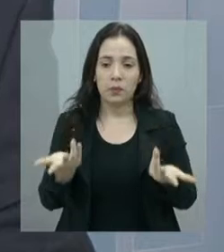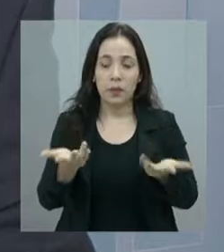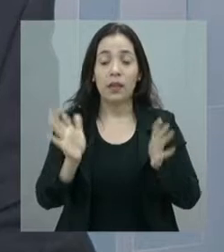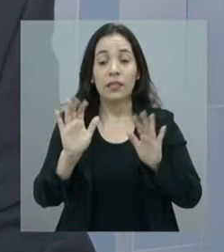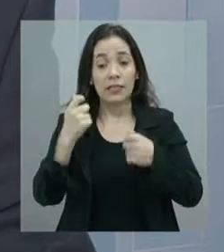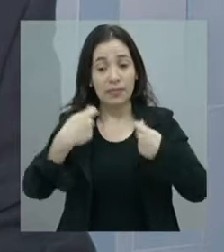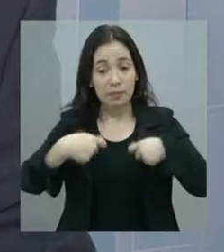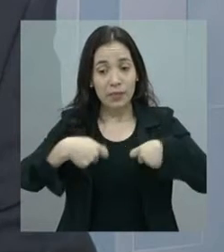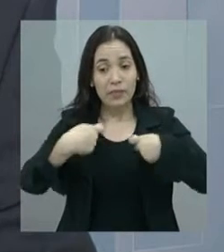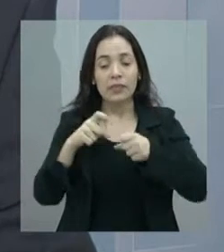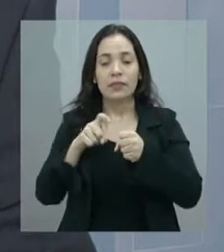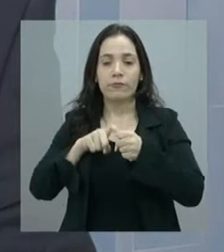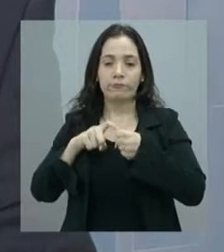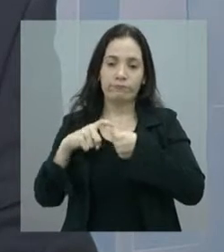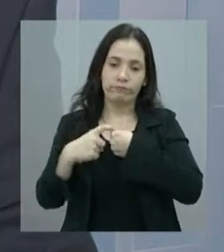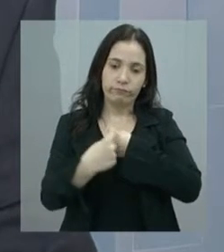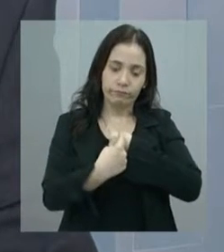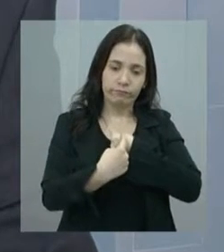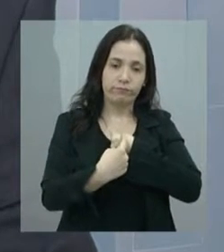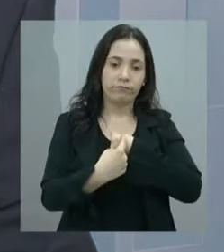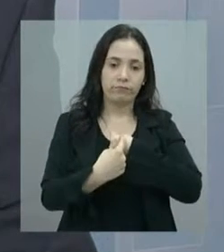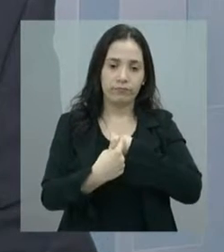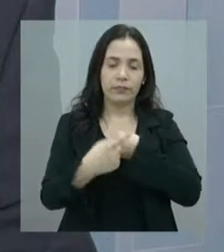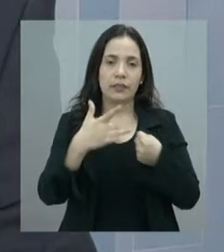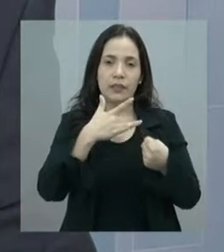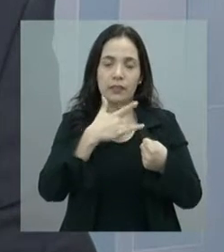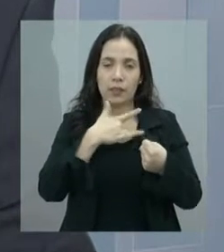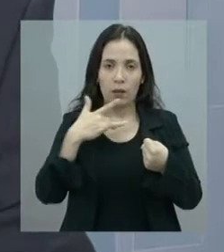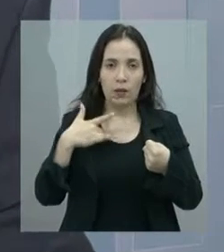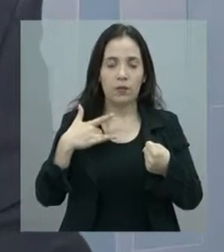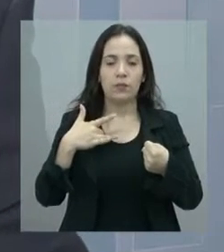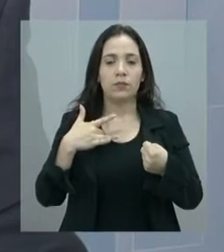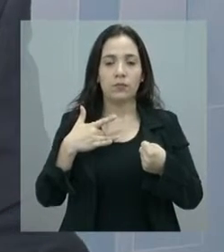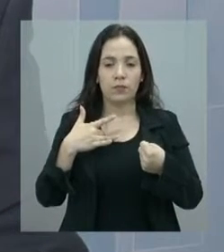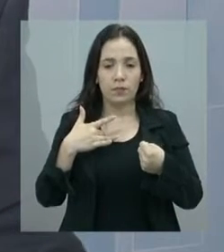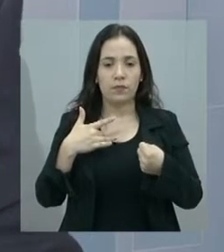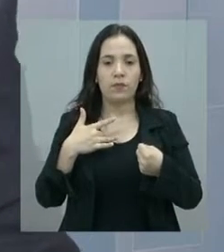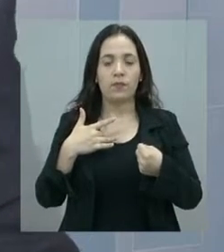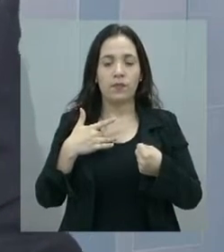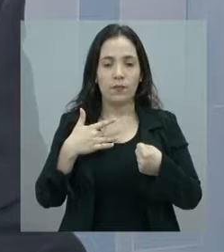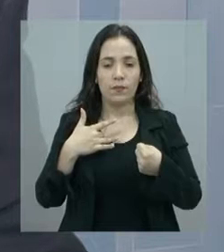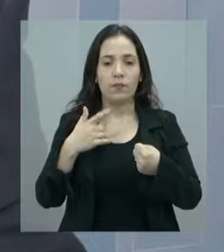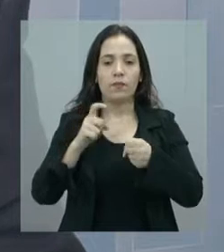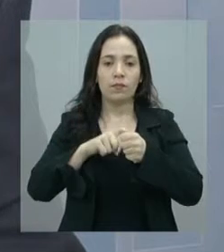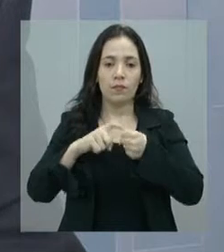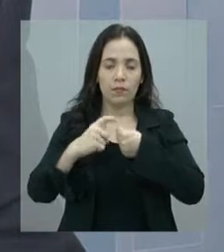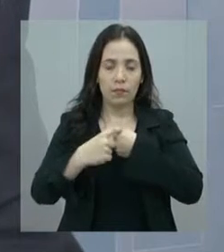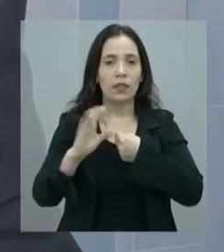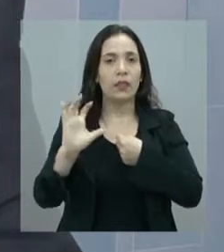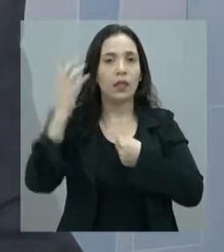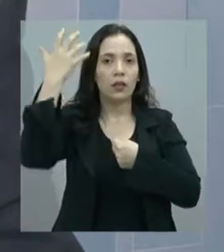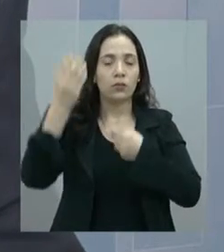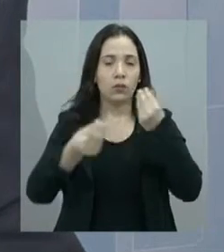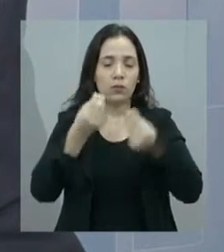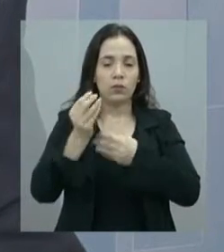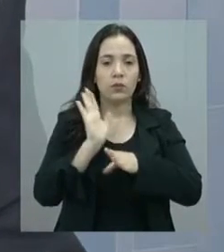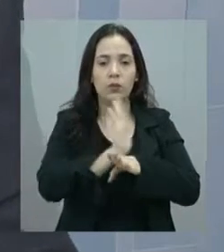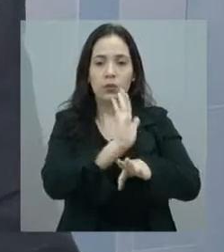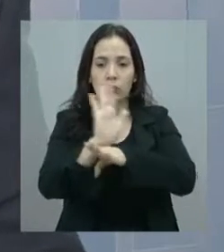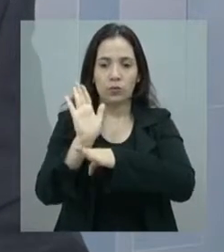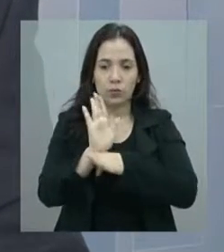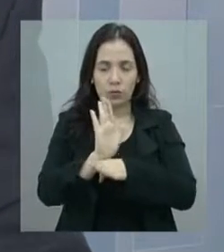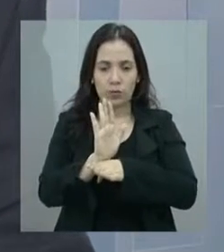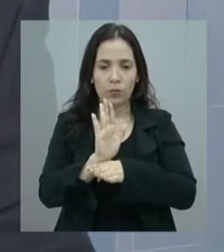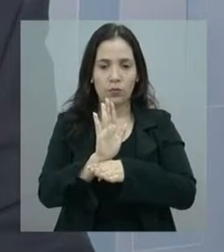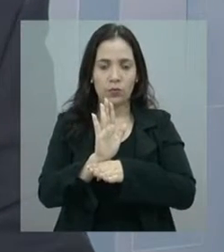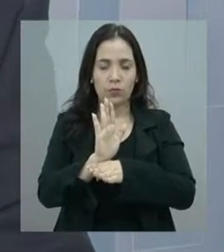se for o Estado, aí não é qualquer prefeito que ganha eleição que vai dominar e decidir os destinos da saúde de 11 cidades.